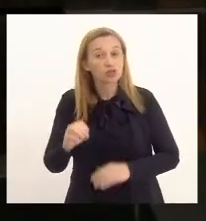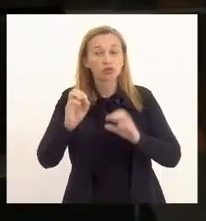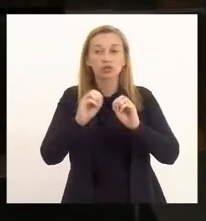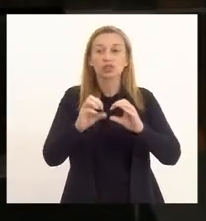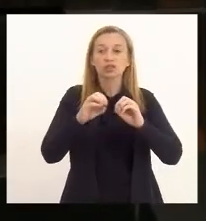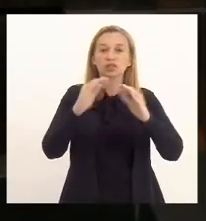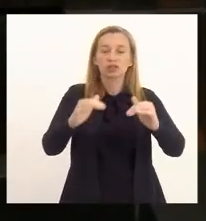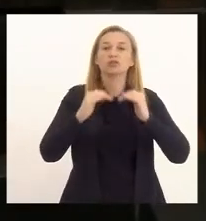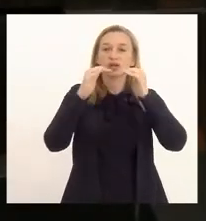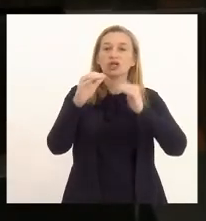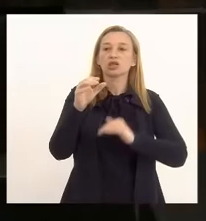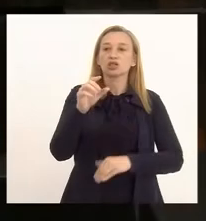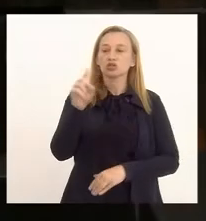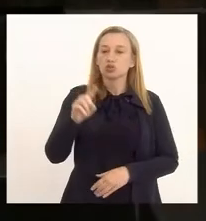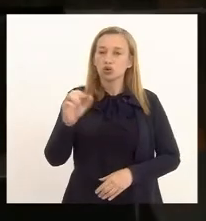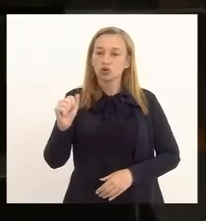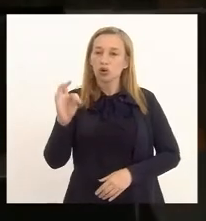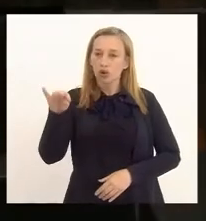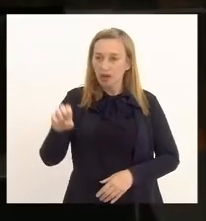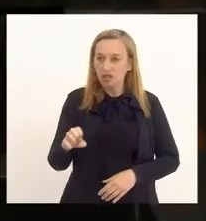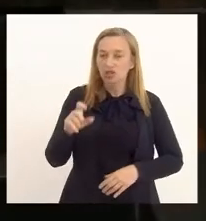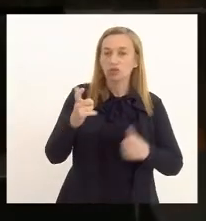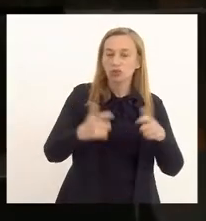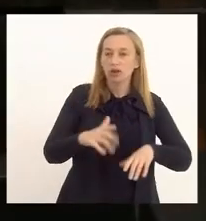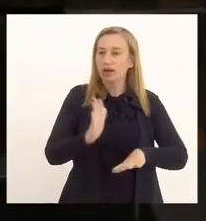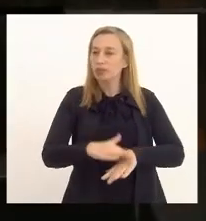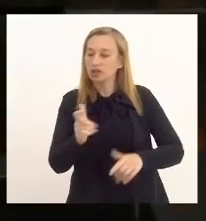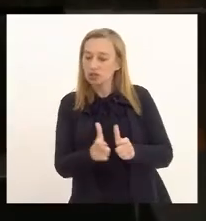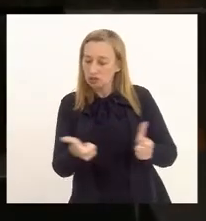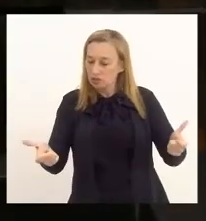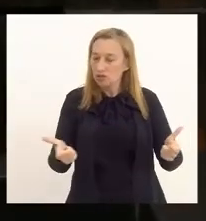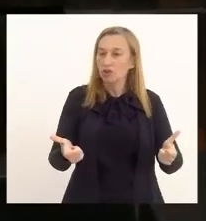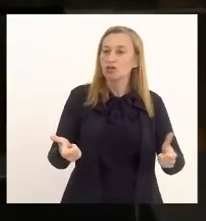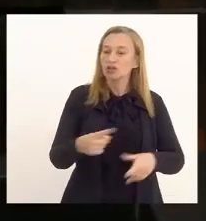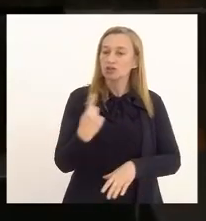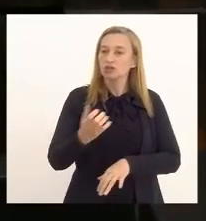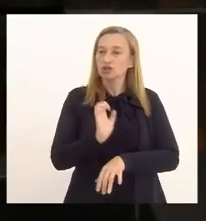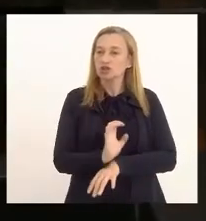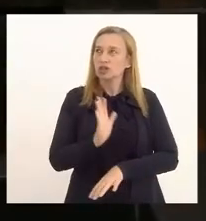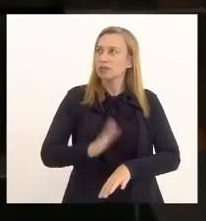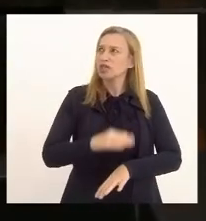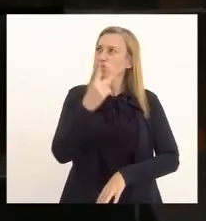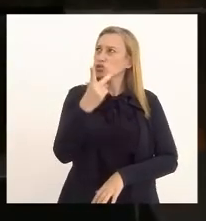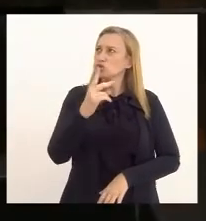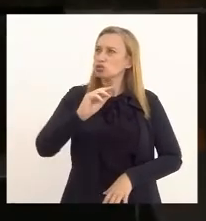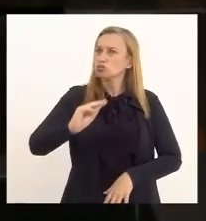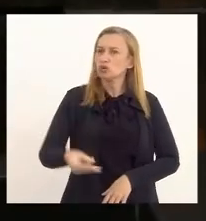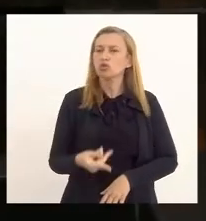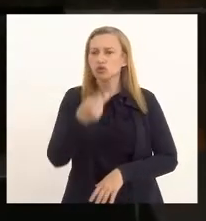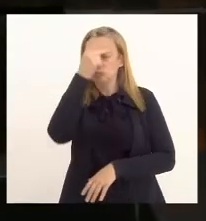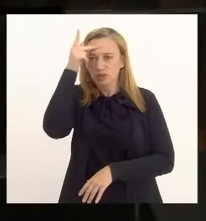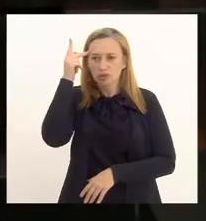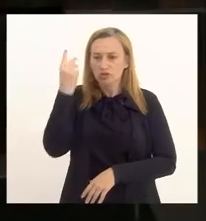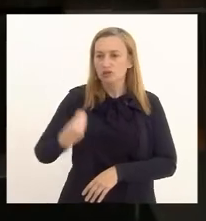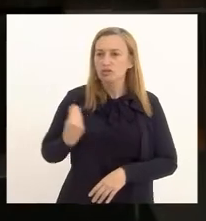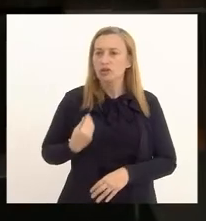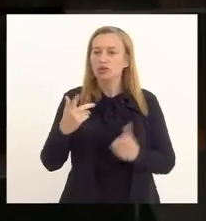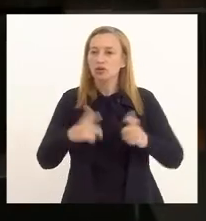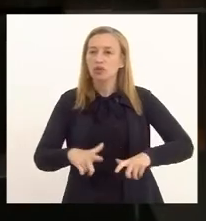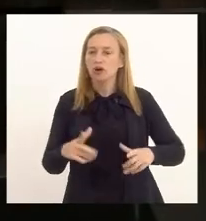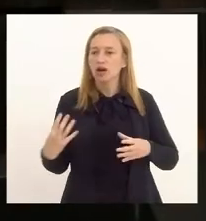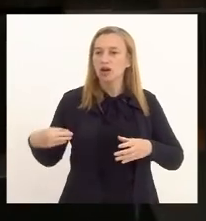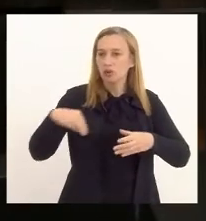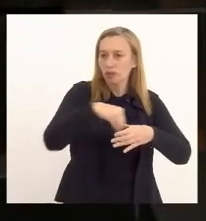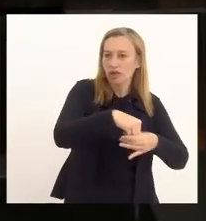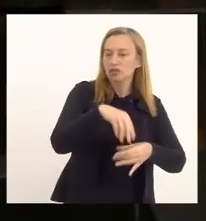para a Zona Oeste, que é a região que mais cresce no nosso estado e tem uma população de mais de 2 milhões de habitantes. A incorporação da UESO